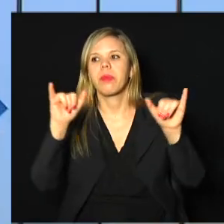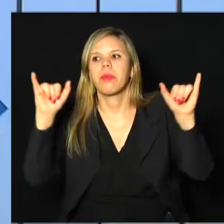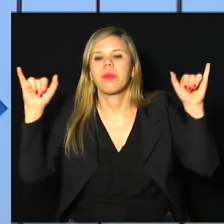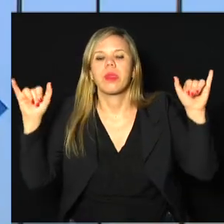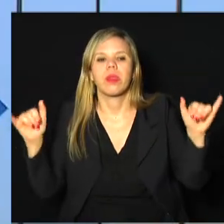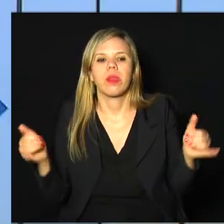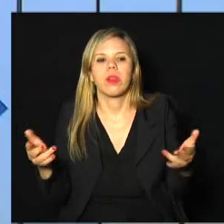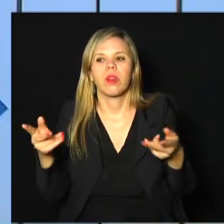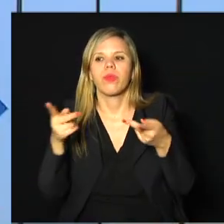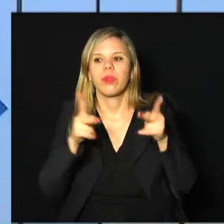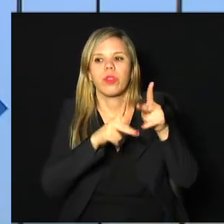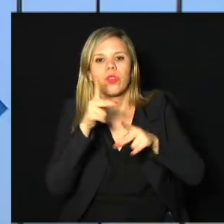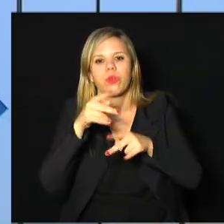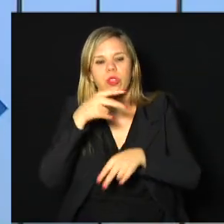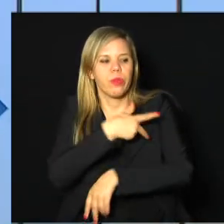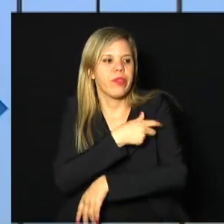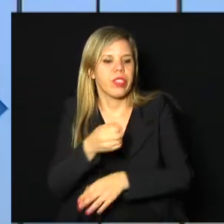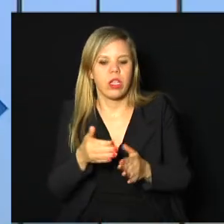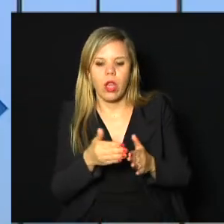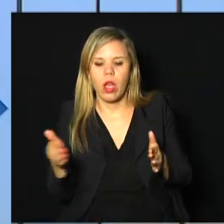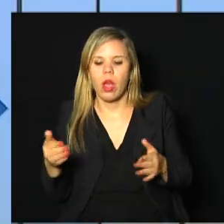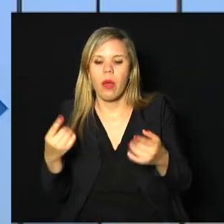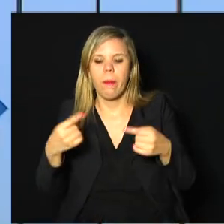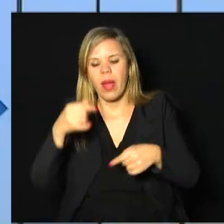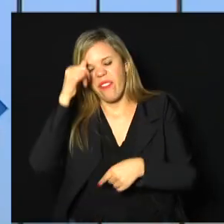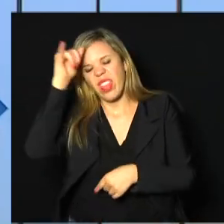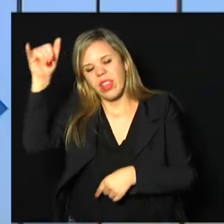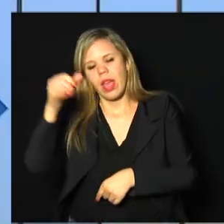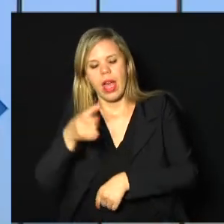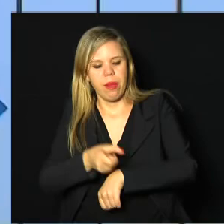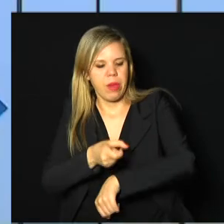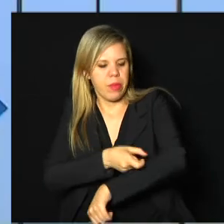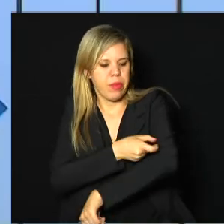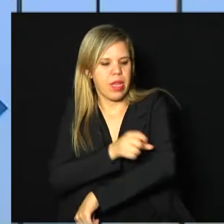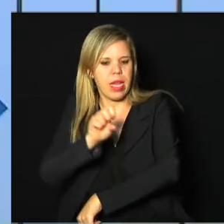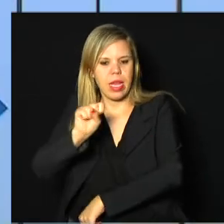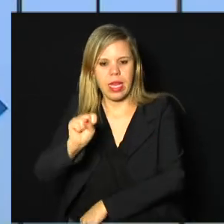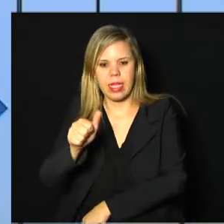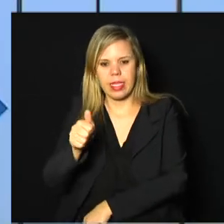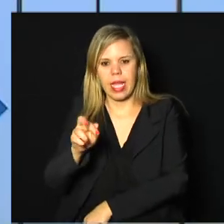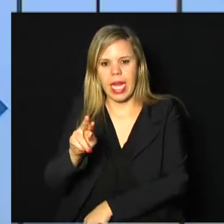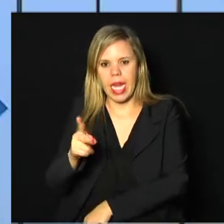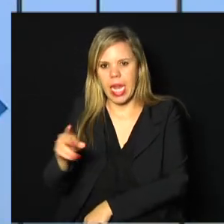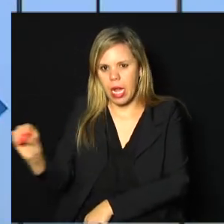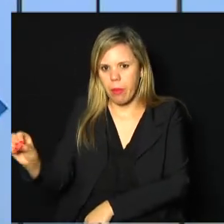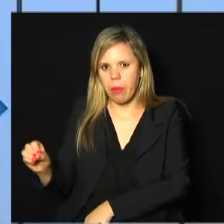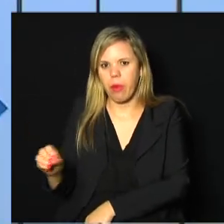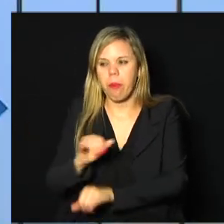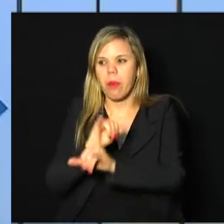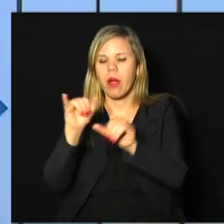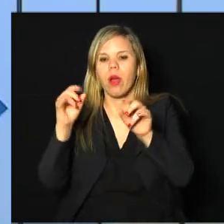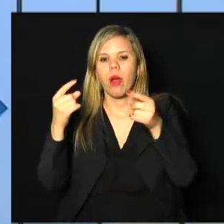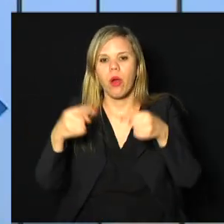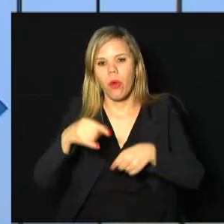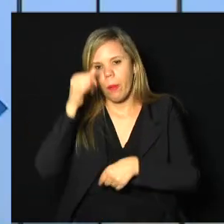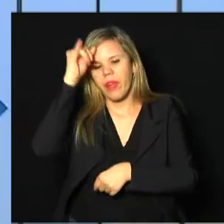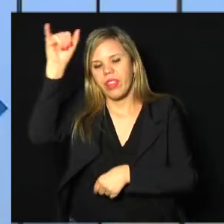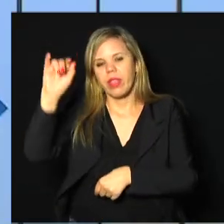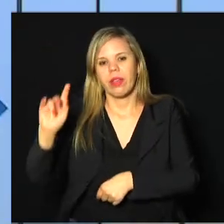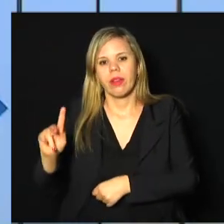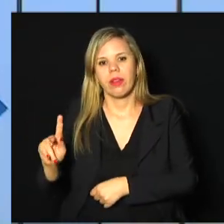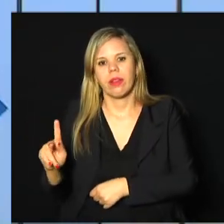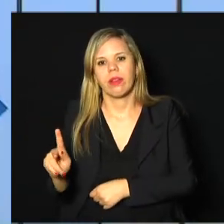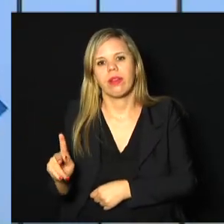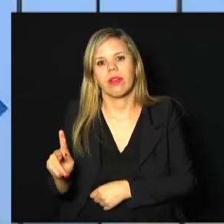do sarampo, de vacinação contra o sarampo, foi prorrogada. E também a gente tem que alertar que a gente está em plena campanha de vacinação contra